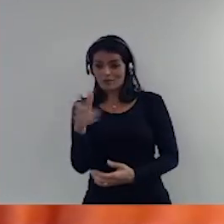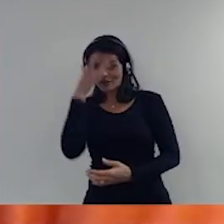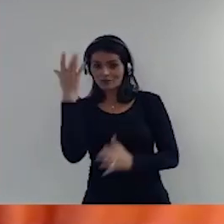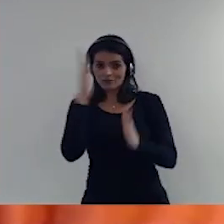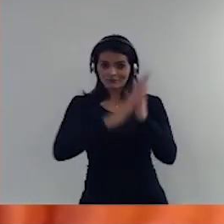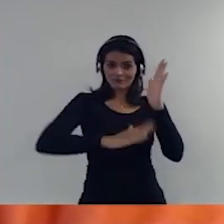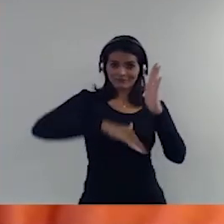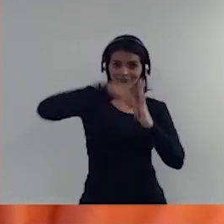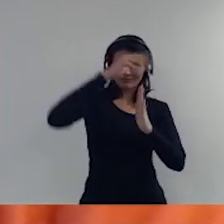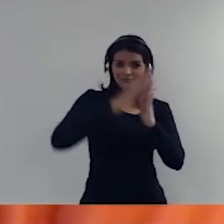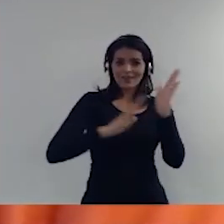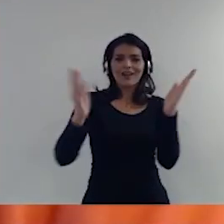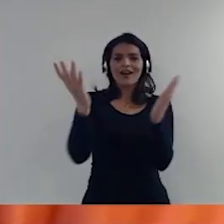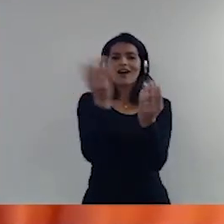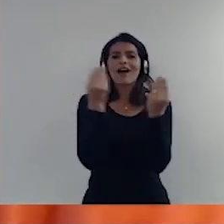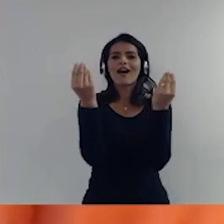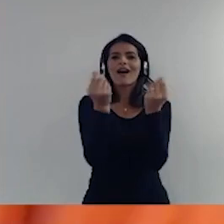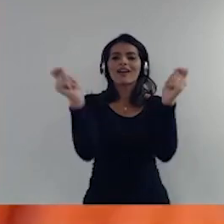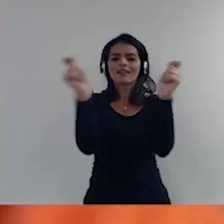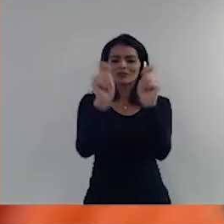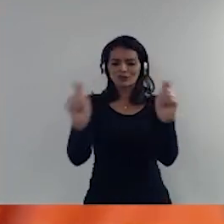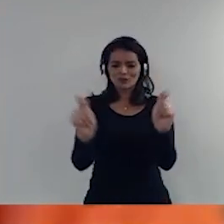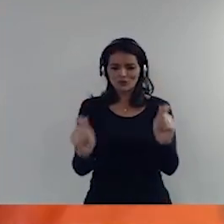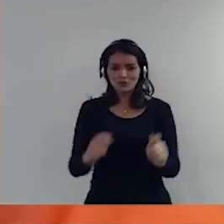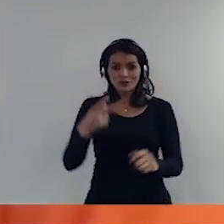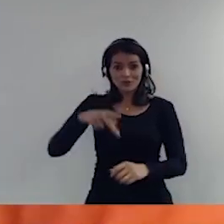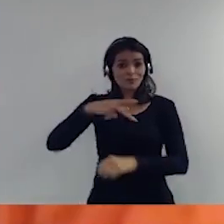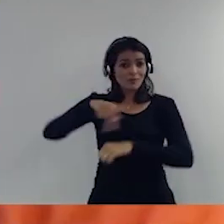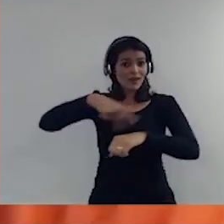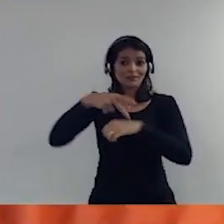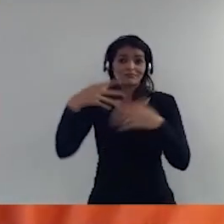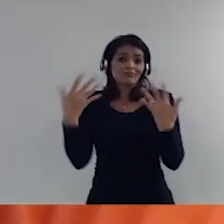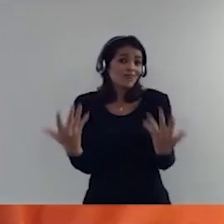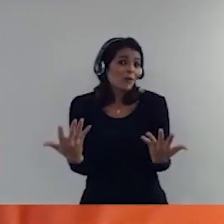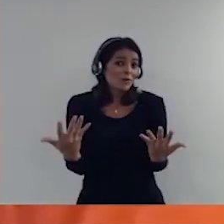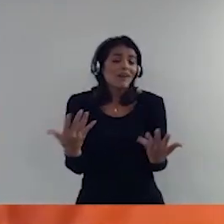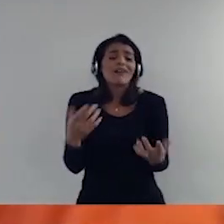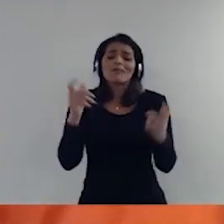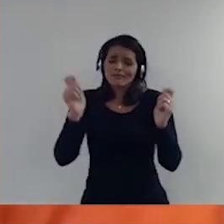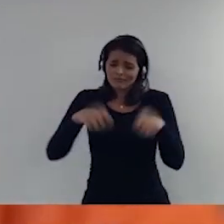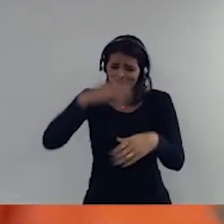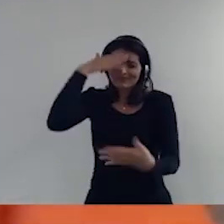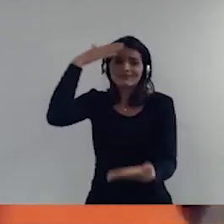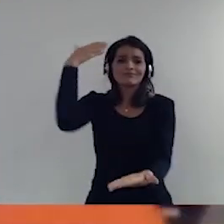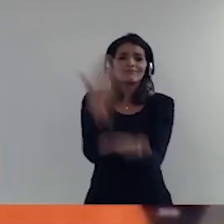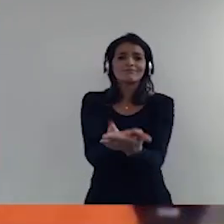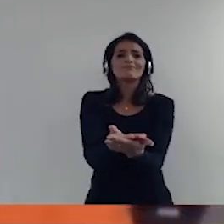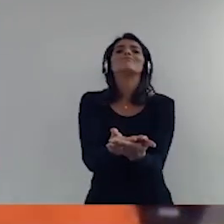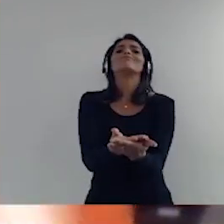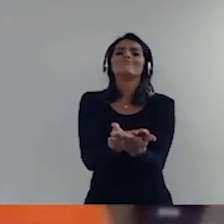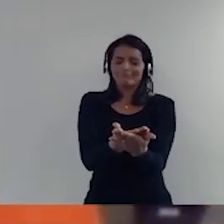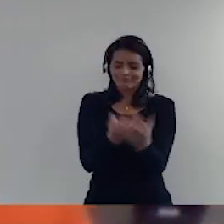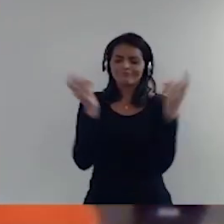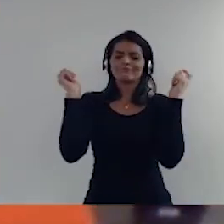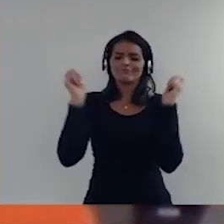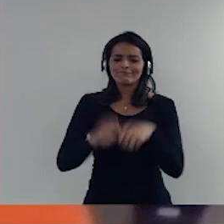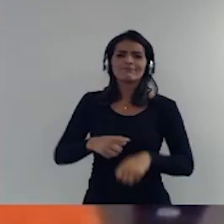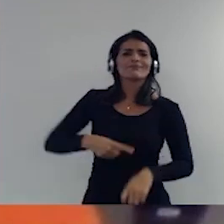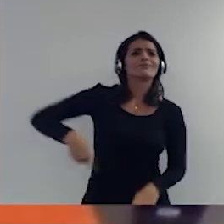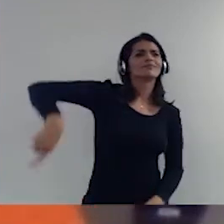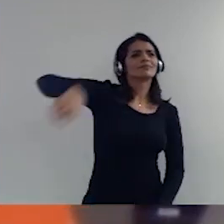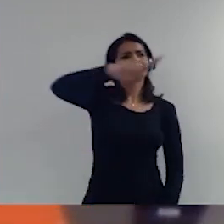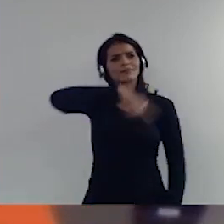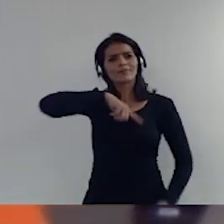as mais belas esculturas de meu país. Então, é isso. Eu acho que a gente tem que acreditar, tem que realmente todo mundo